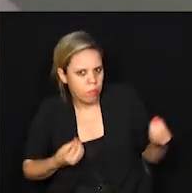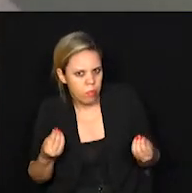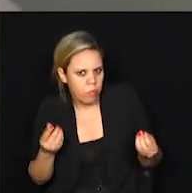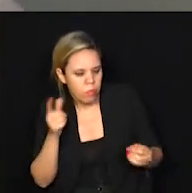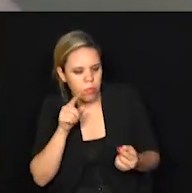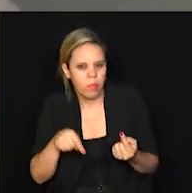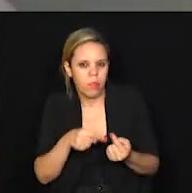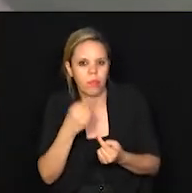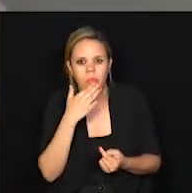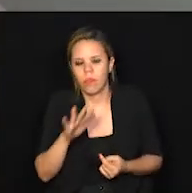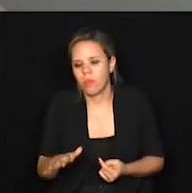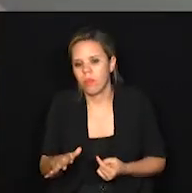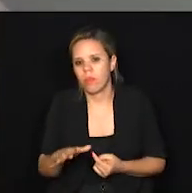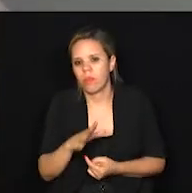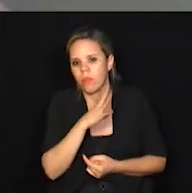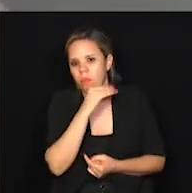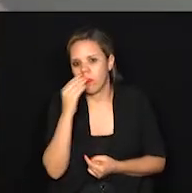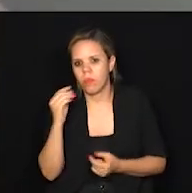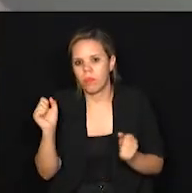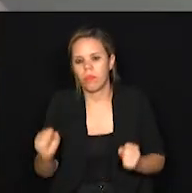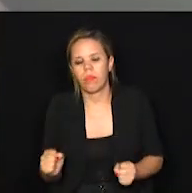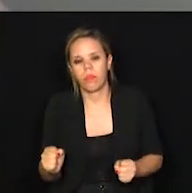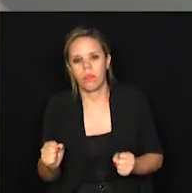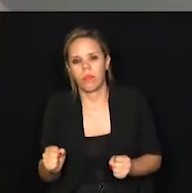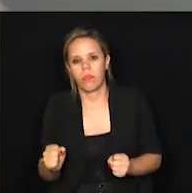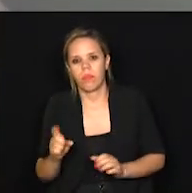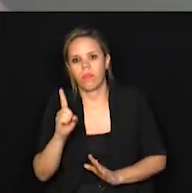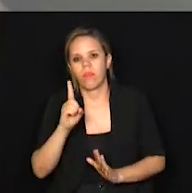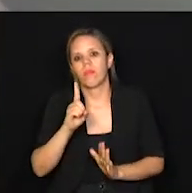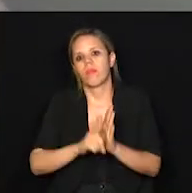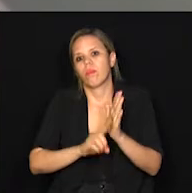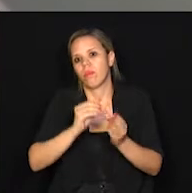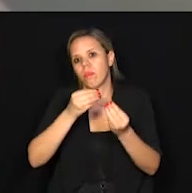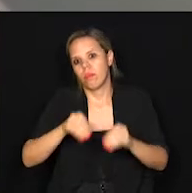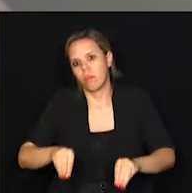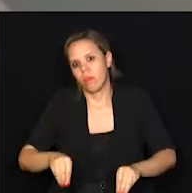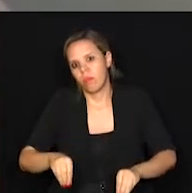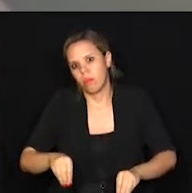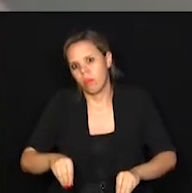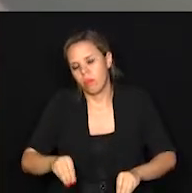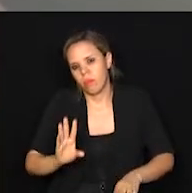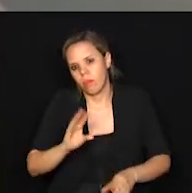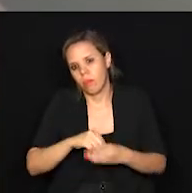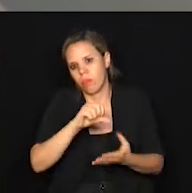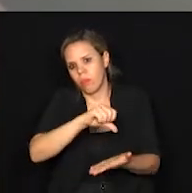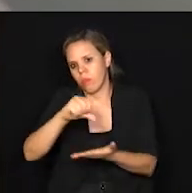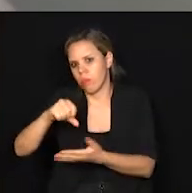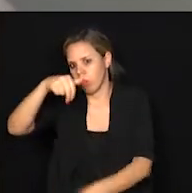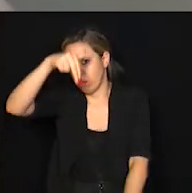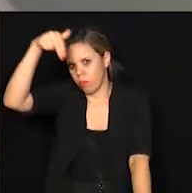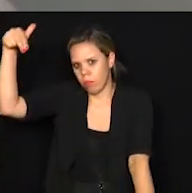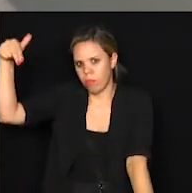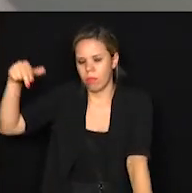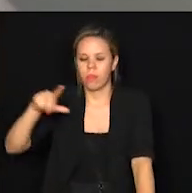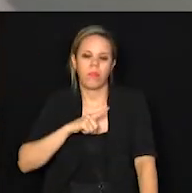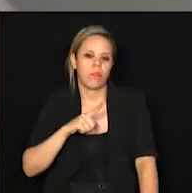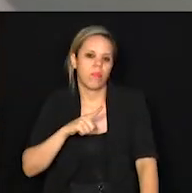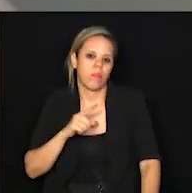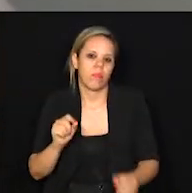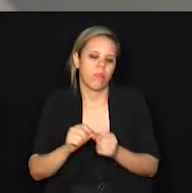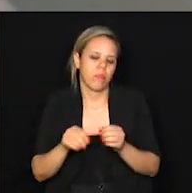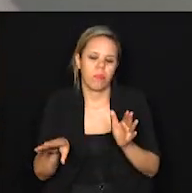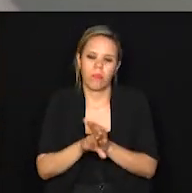os conselhos, alguns estão aqui representados, logo depois o Renato, depois a gente vai ouvir nossos últimos convidados e a gente vai encerrar